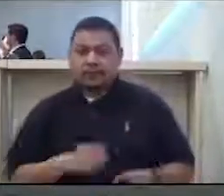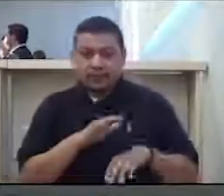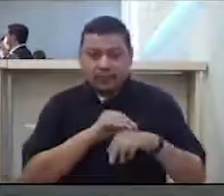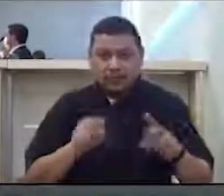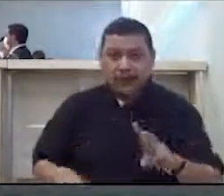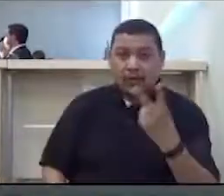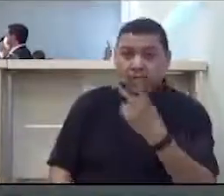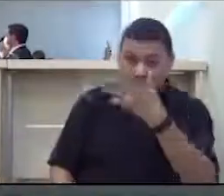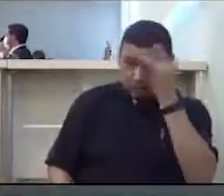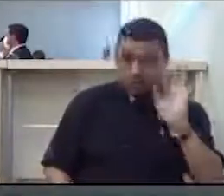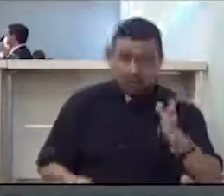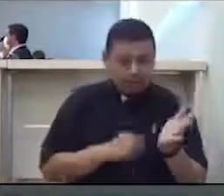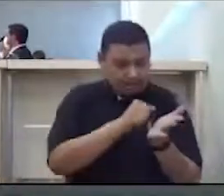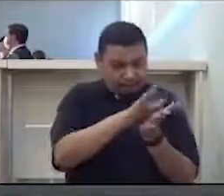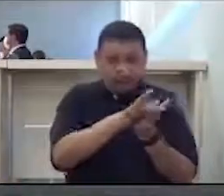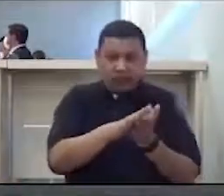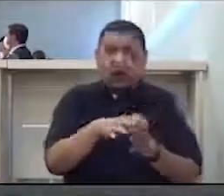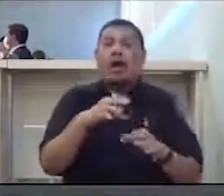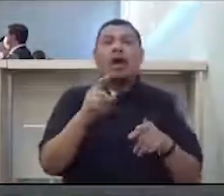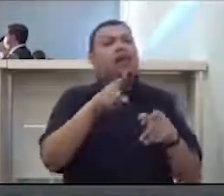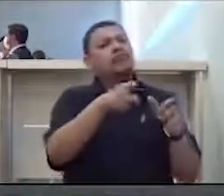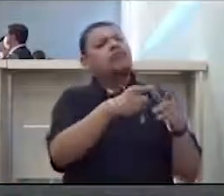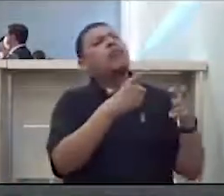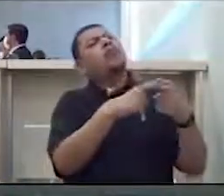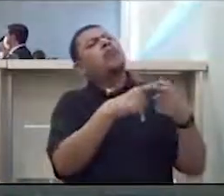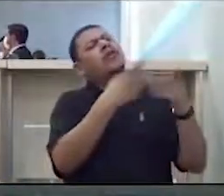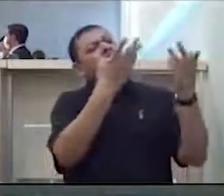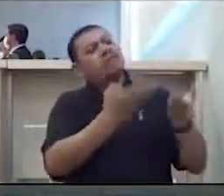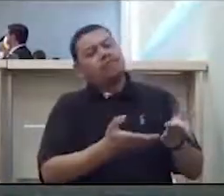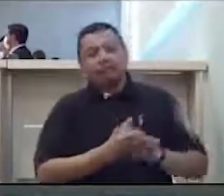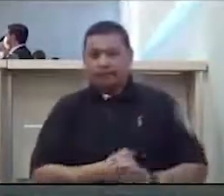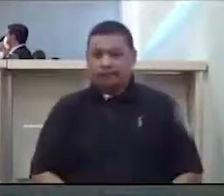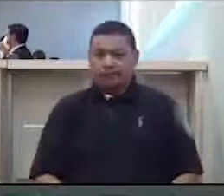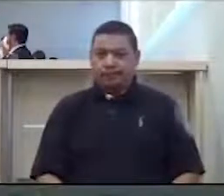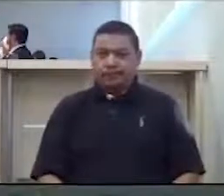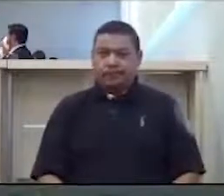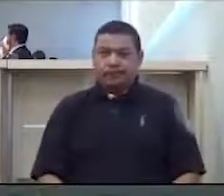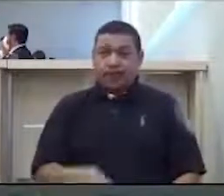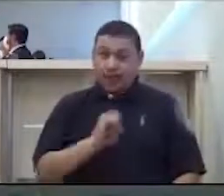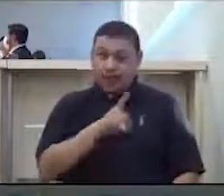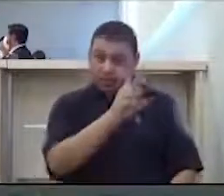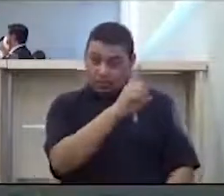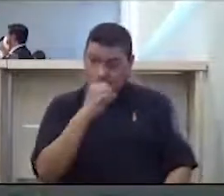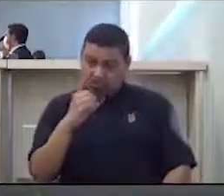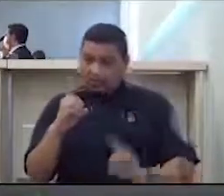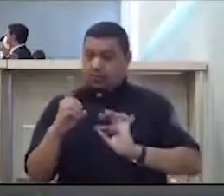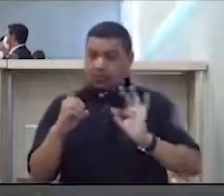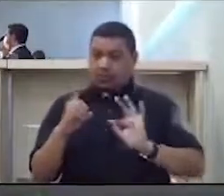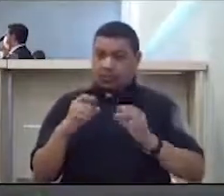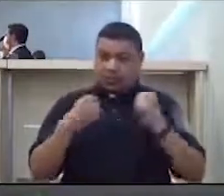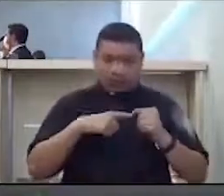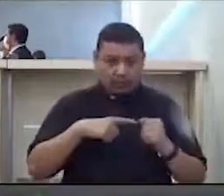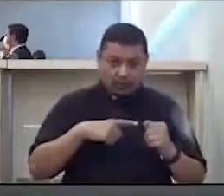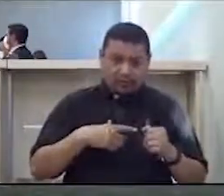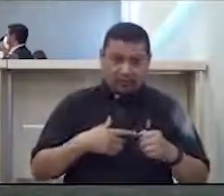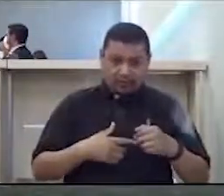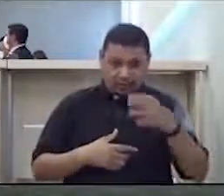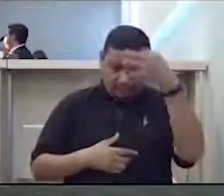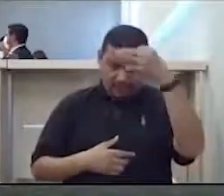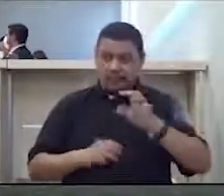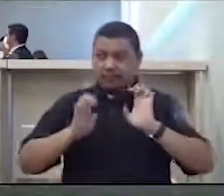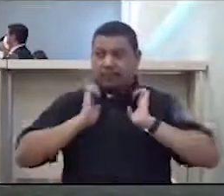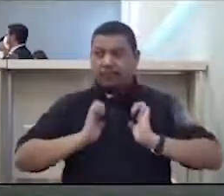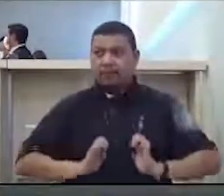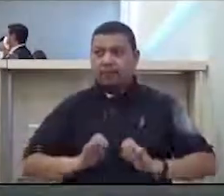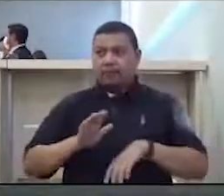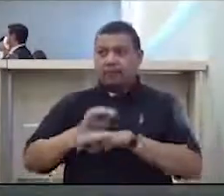duas pessoas que foram exoneradas e vamos ouvir da boca deles. Entendeu? Não vamos ouvir só um lado, não. Nós temos que ser transparentes. Chamar só